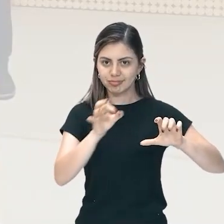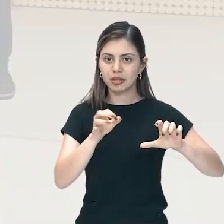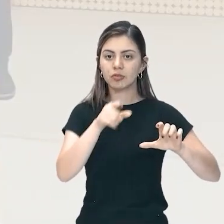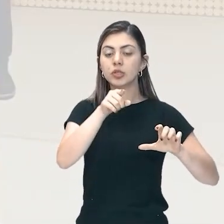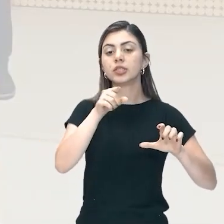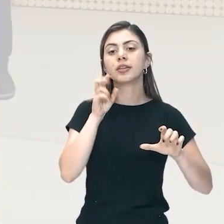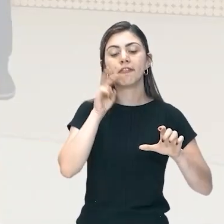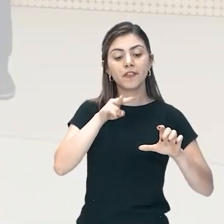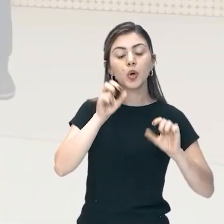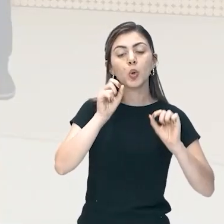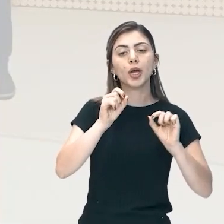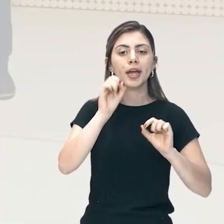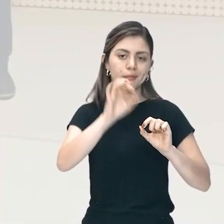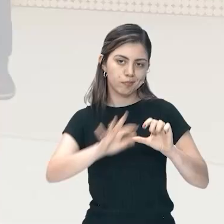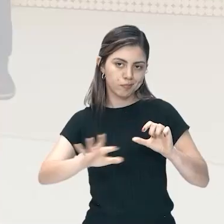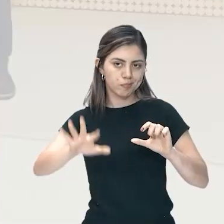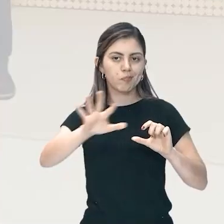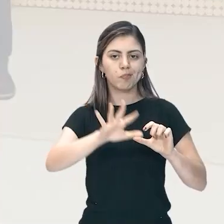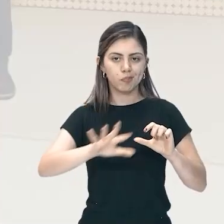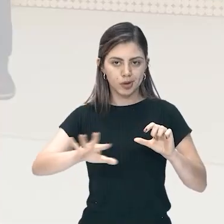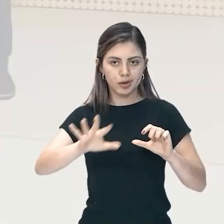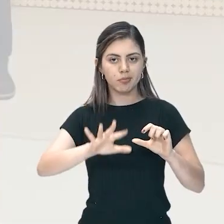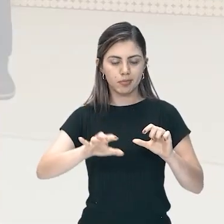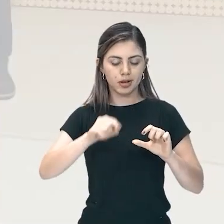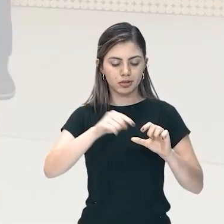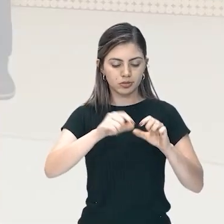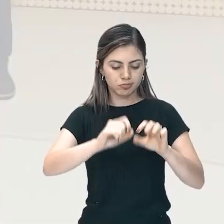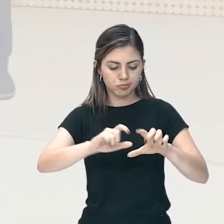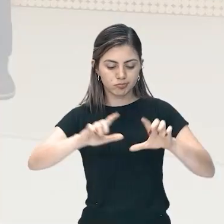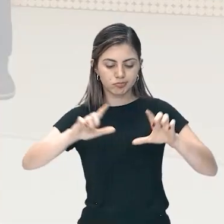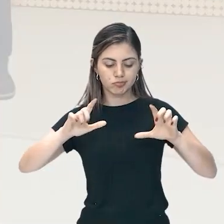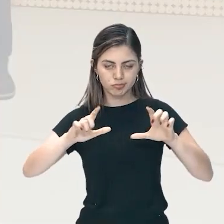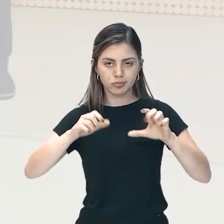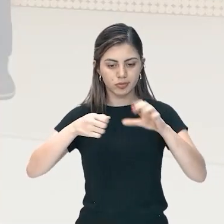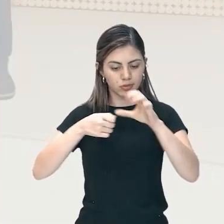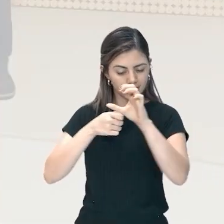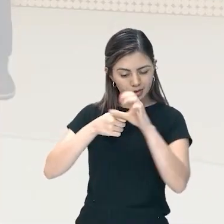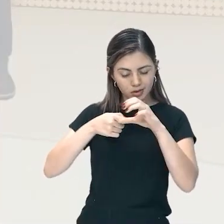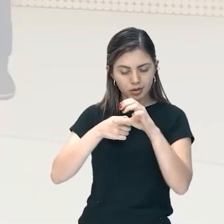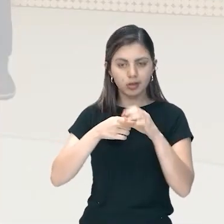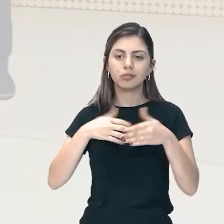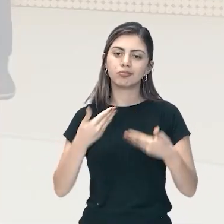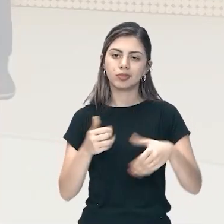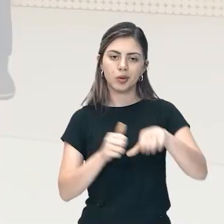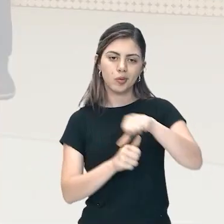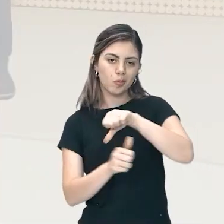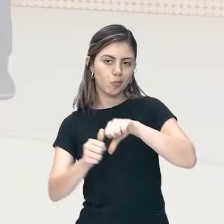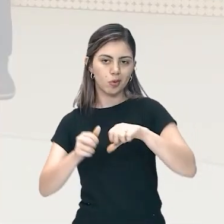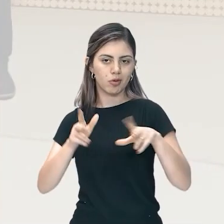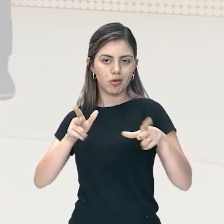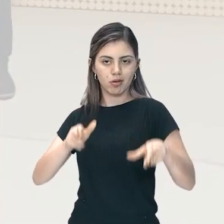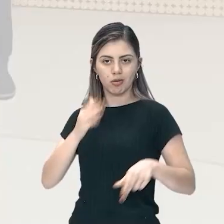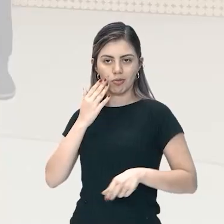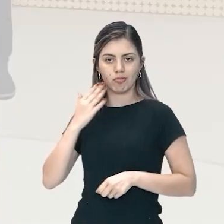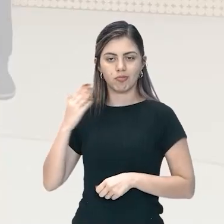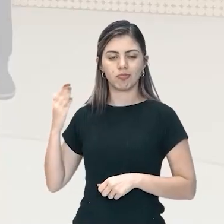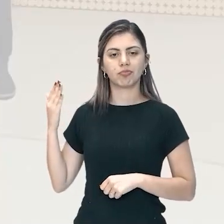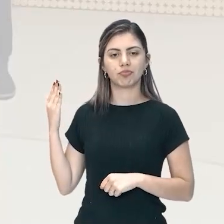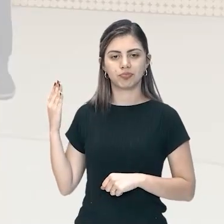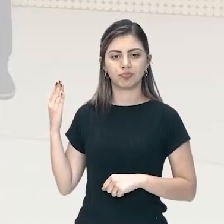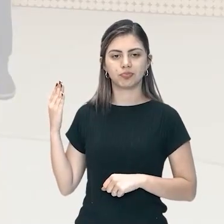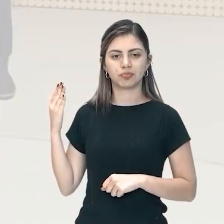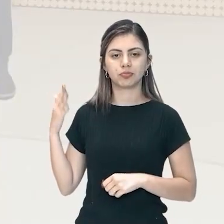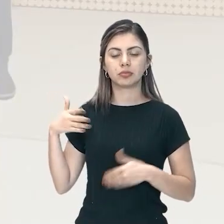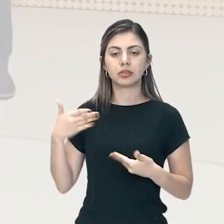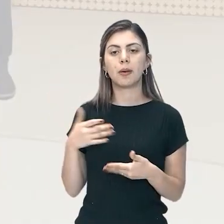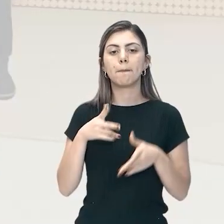uma imagem ampliada. É exatamente essa situação que tu está vendo agora, ó. Observa que lá